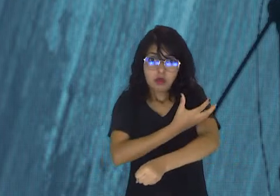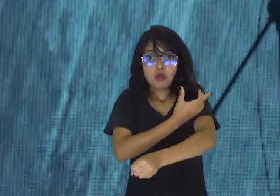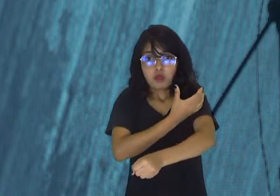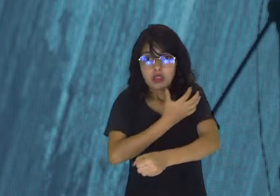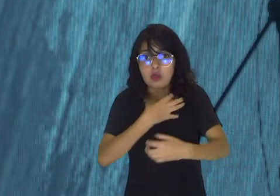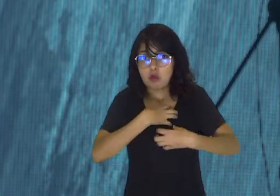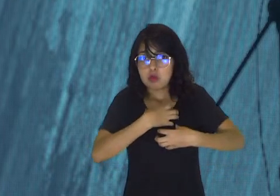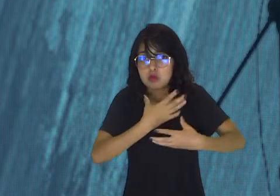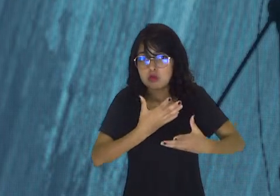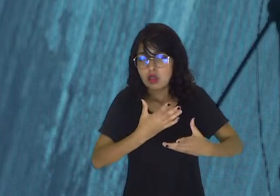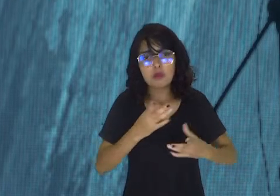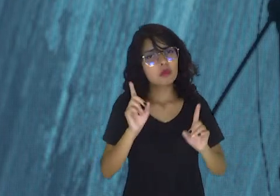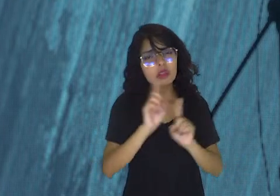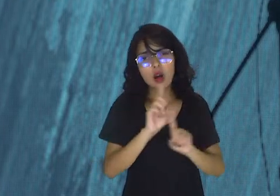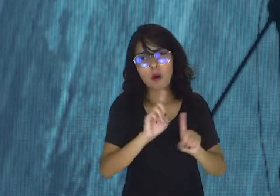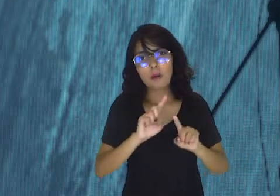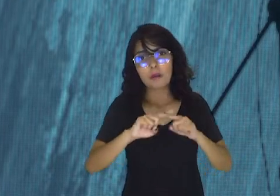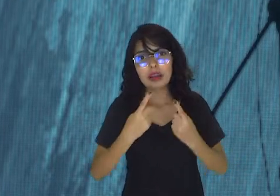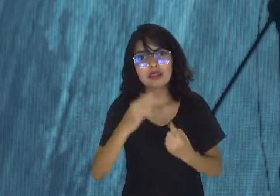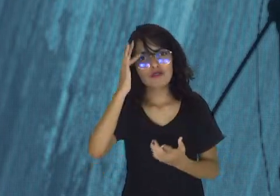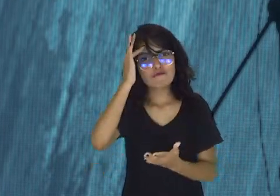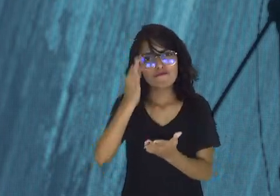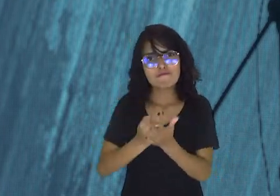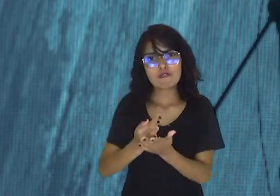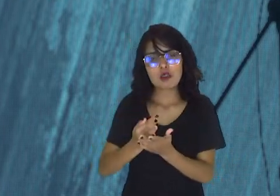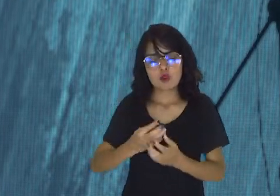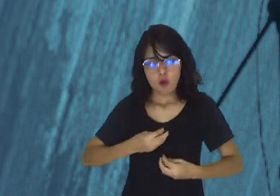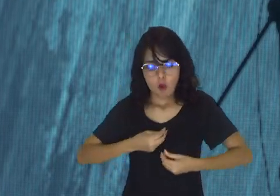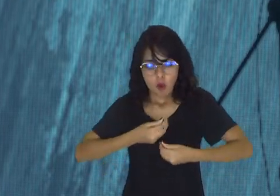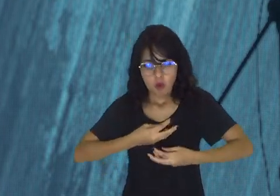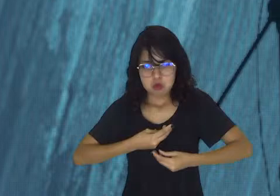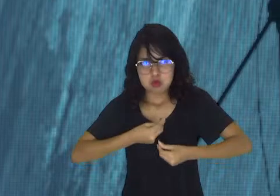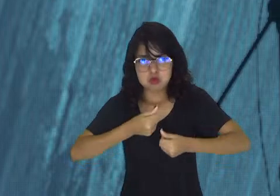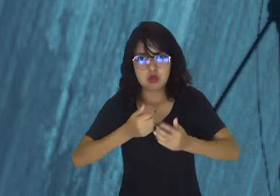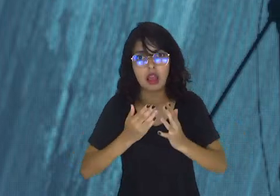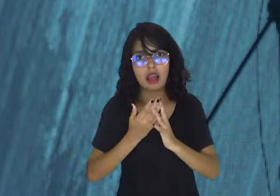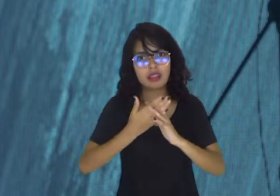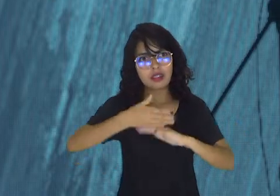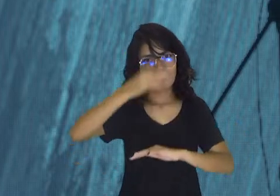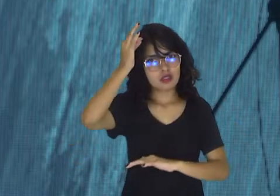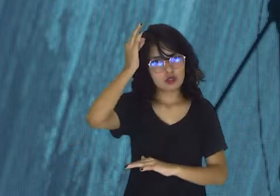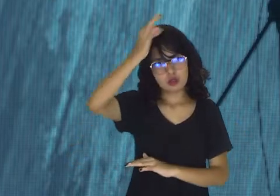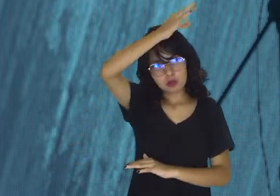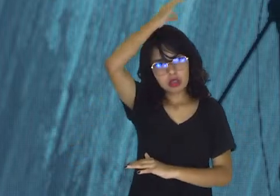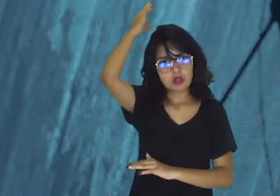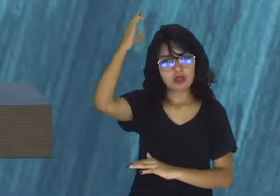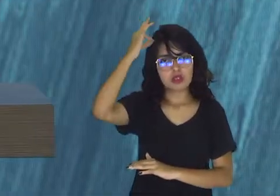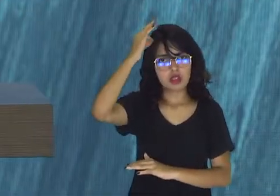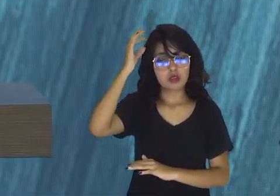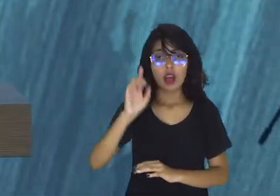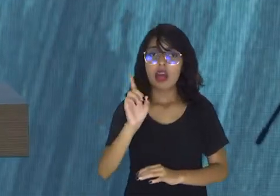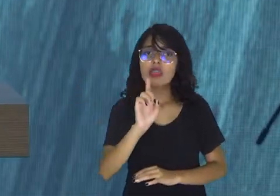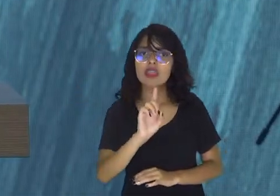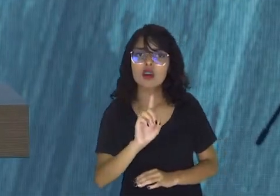Espírito Santo. Também nós não estamos falando de uma fé que nos coloca no